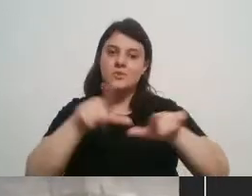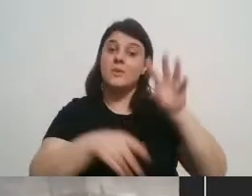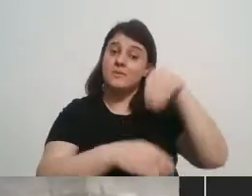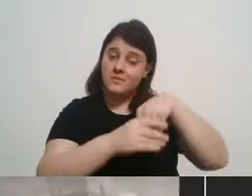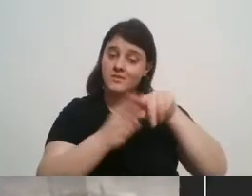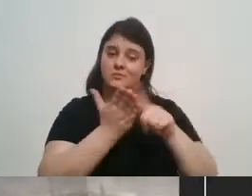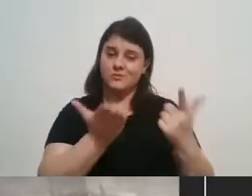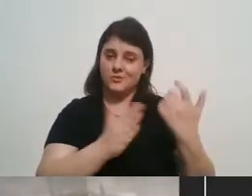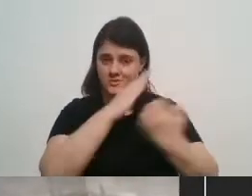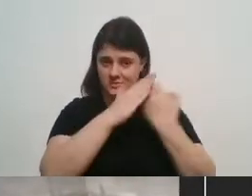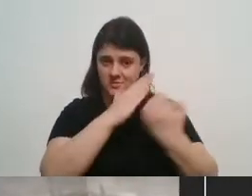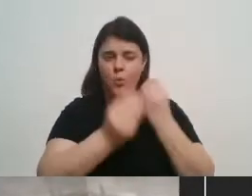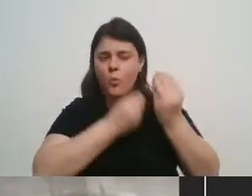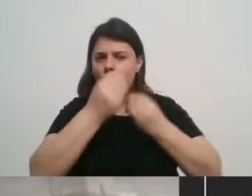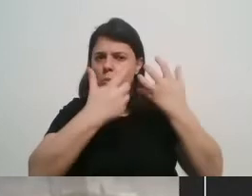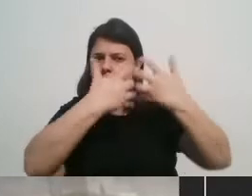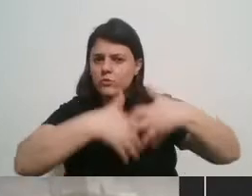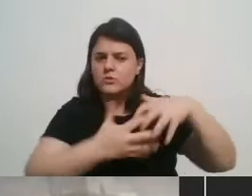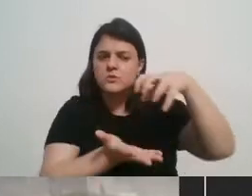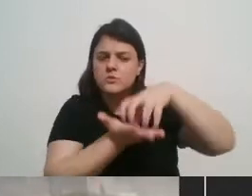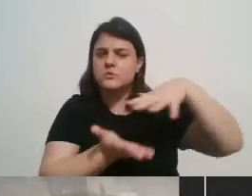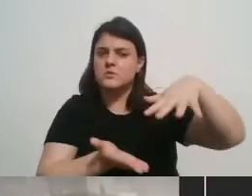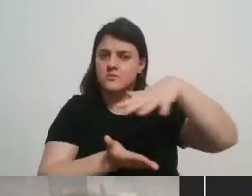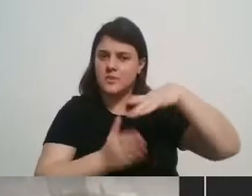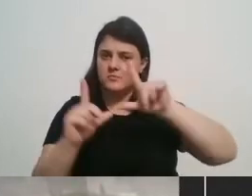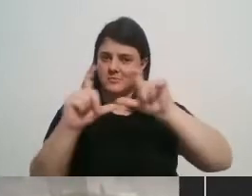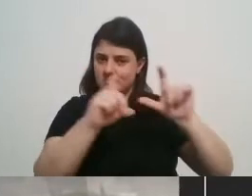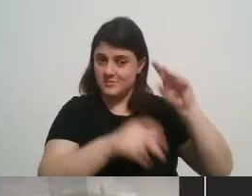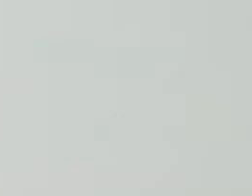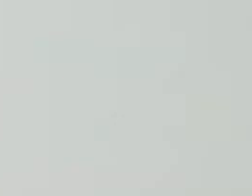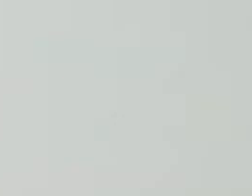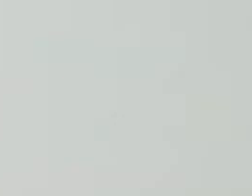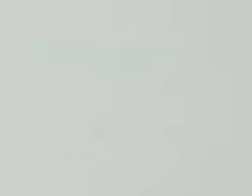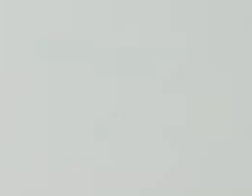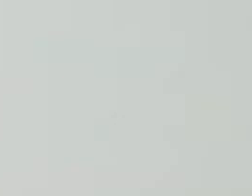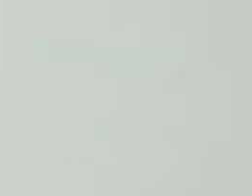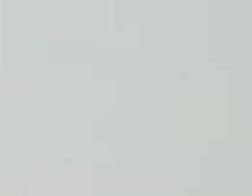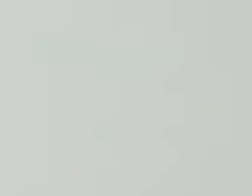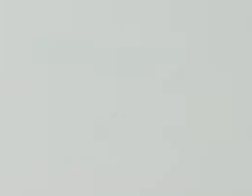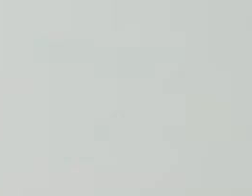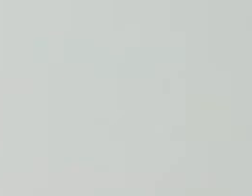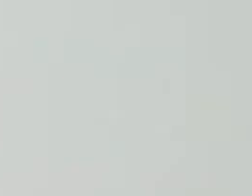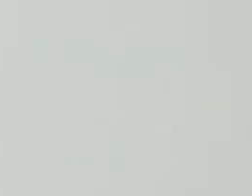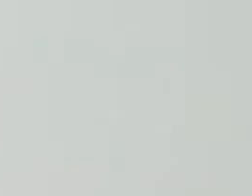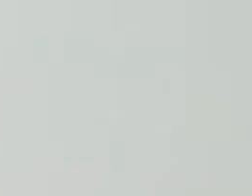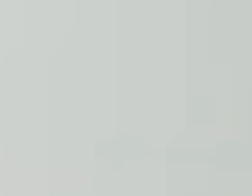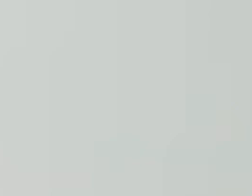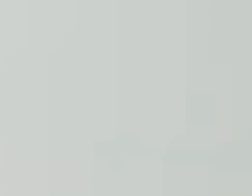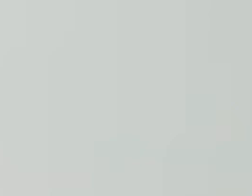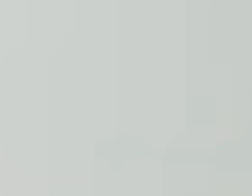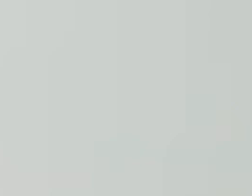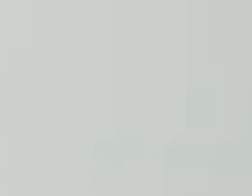seja, como funcionava o departamento fotográfico do jornal. Eu vou interromper aqui